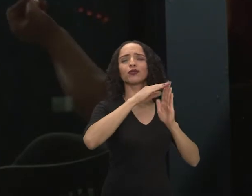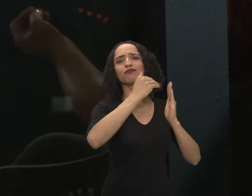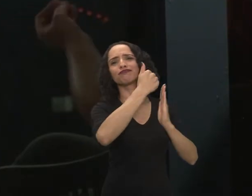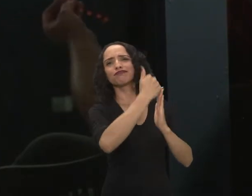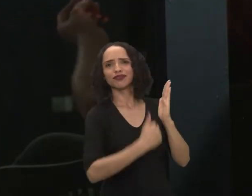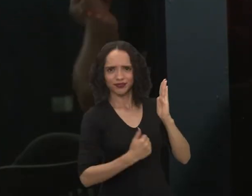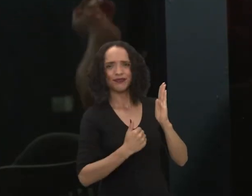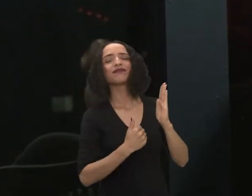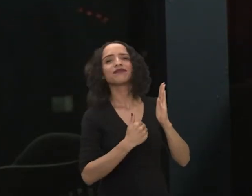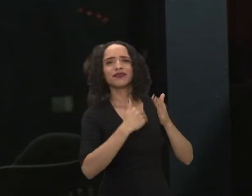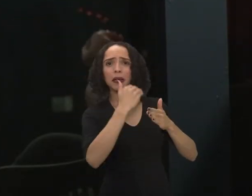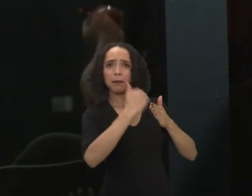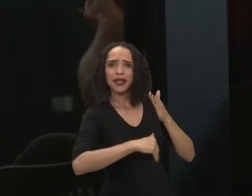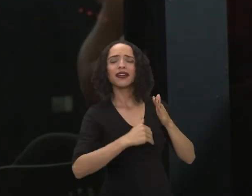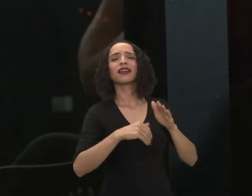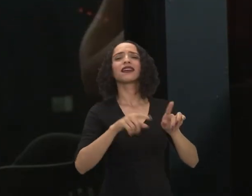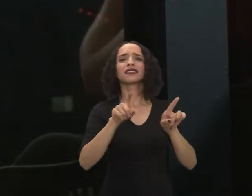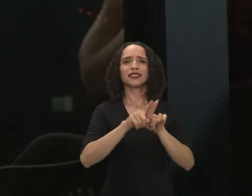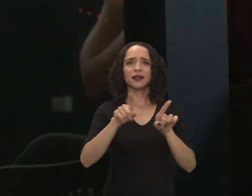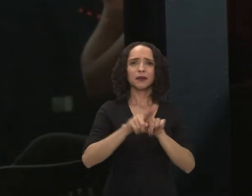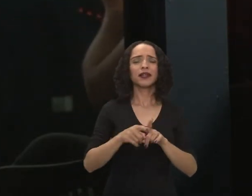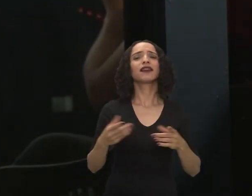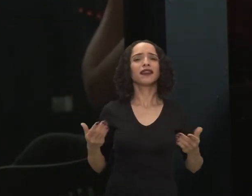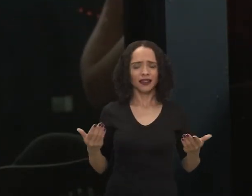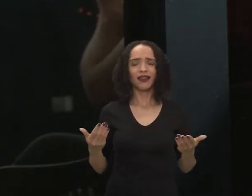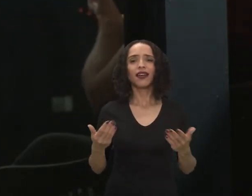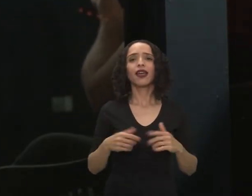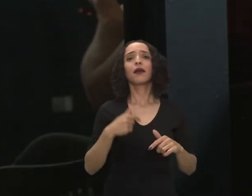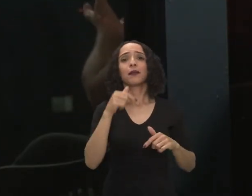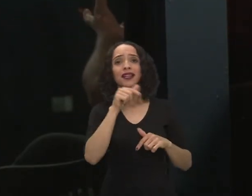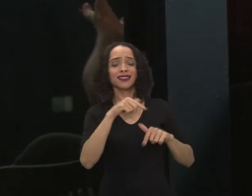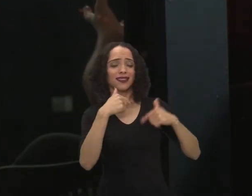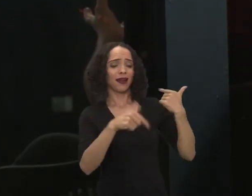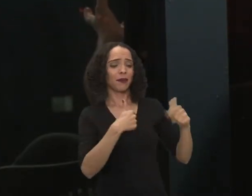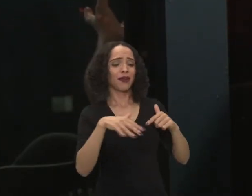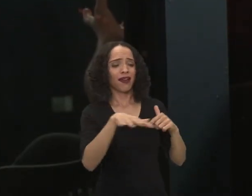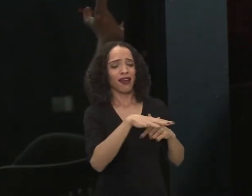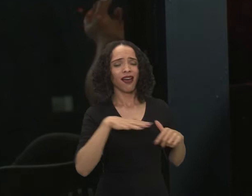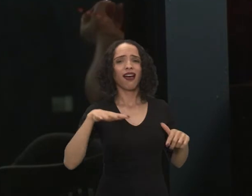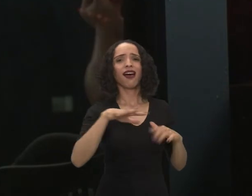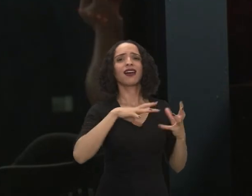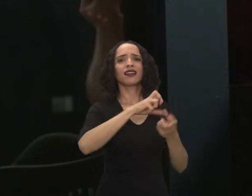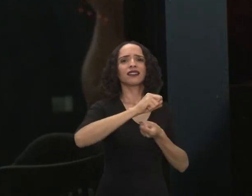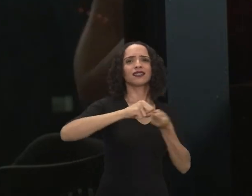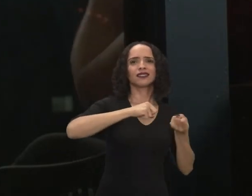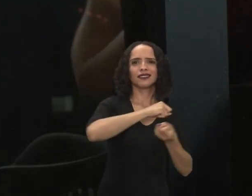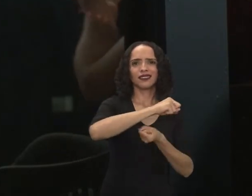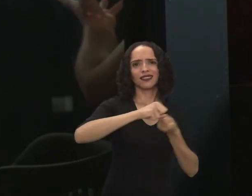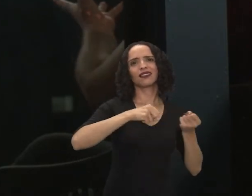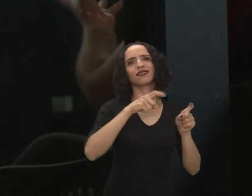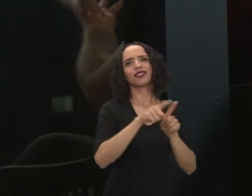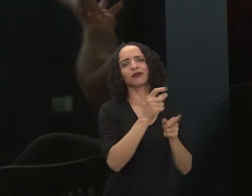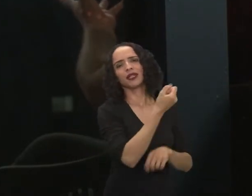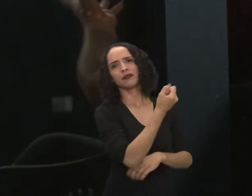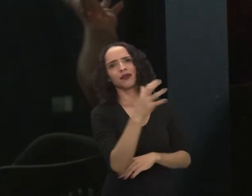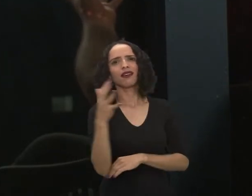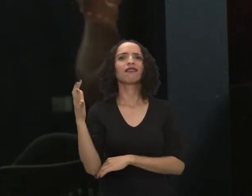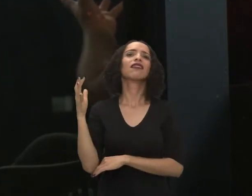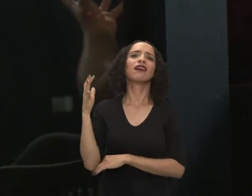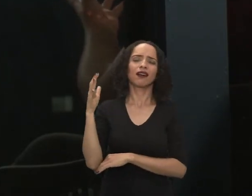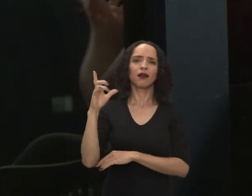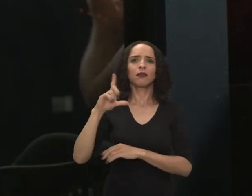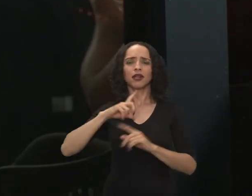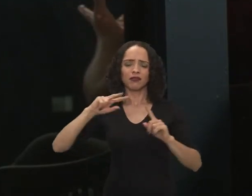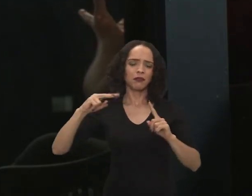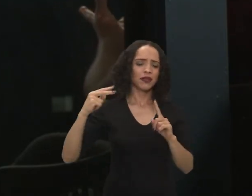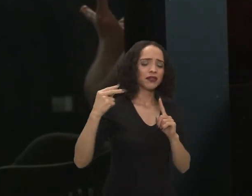Pode ter ali um incentivo fiscal para que ela trabalhe com essas questões ambientais, para que isso esteja dentro